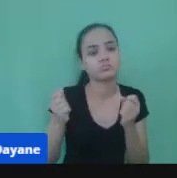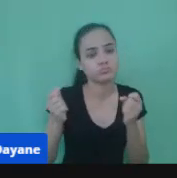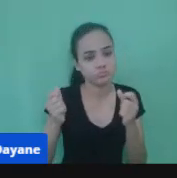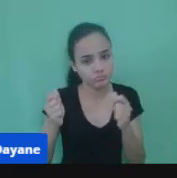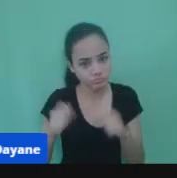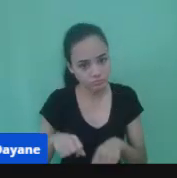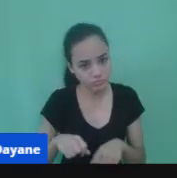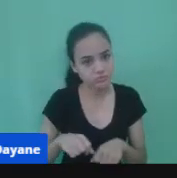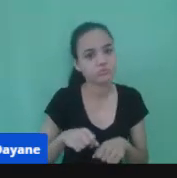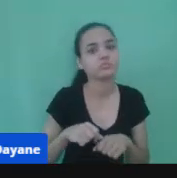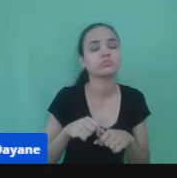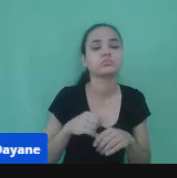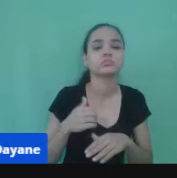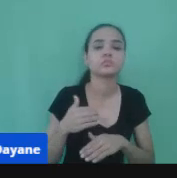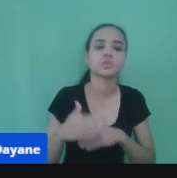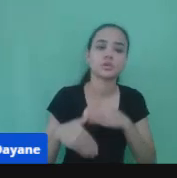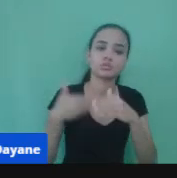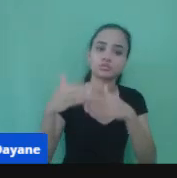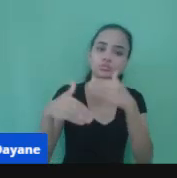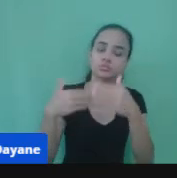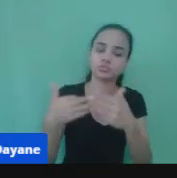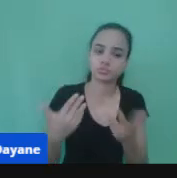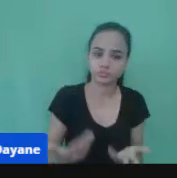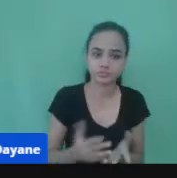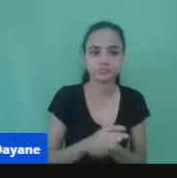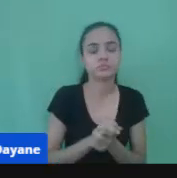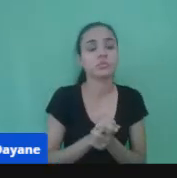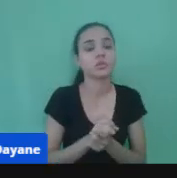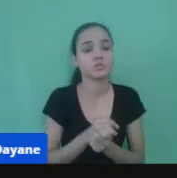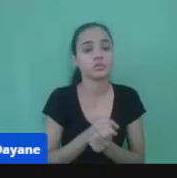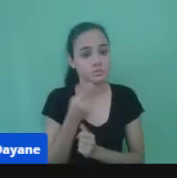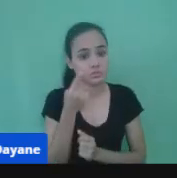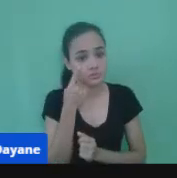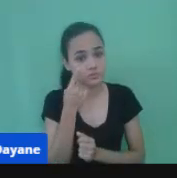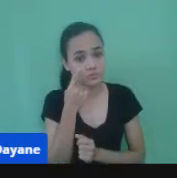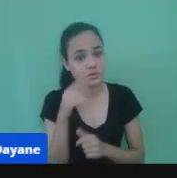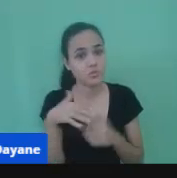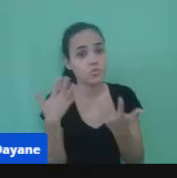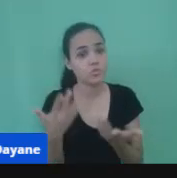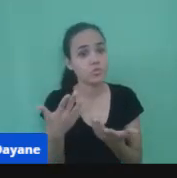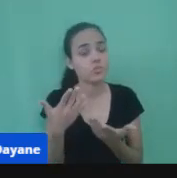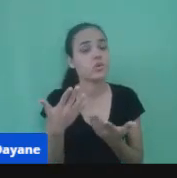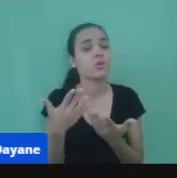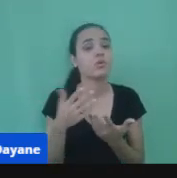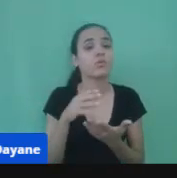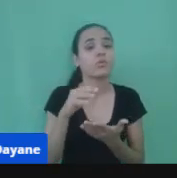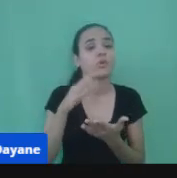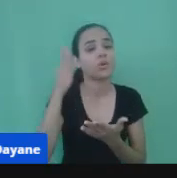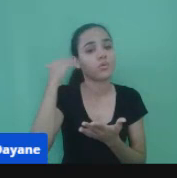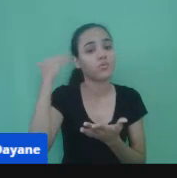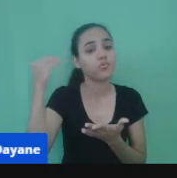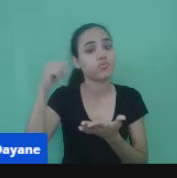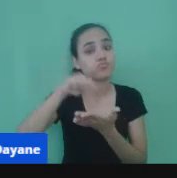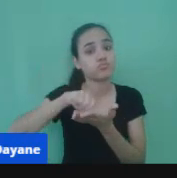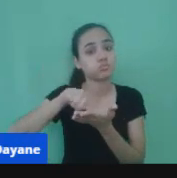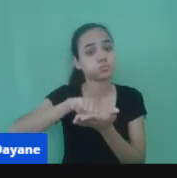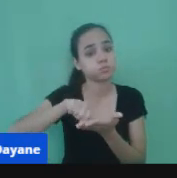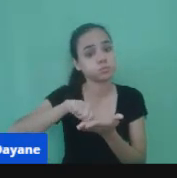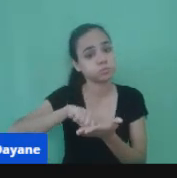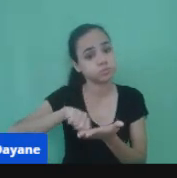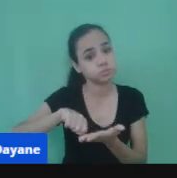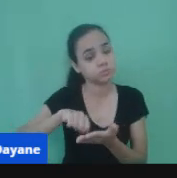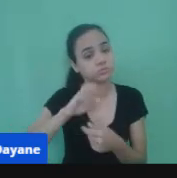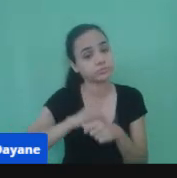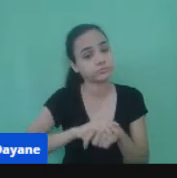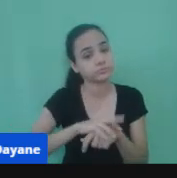que citar quem que é o autor, quem que é a produtora e etc. Mas você pode exibir se não